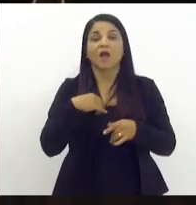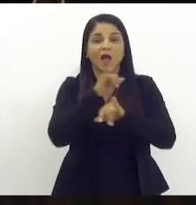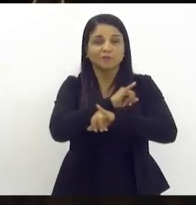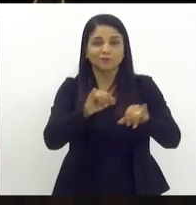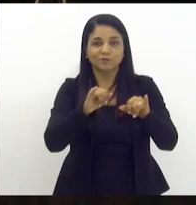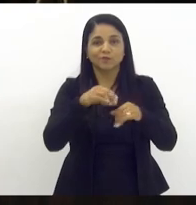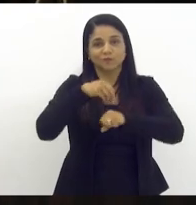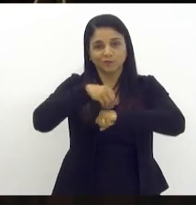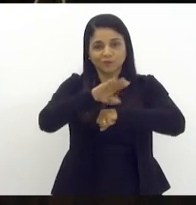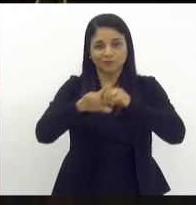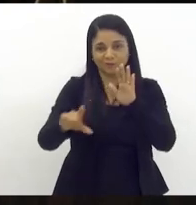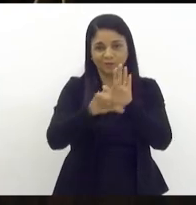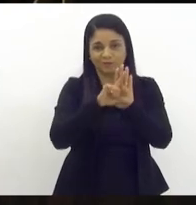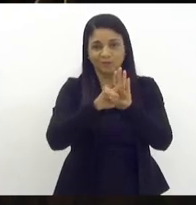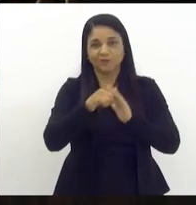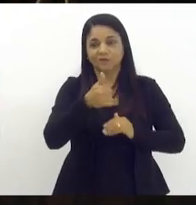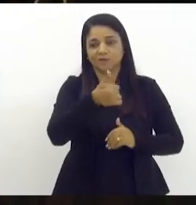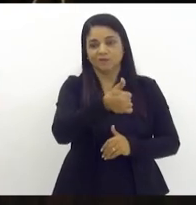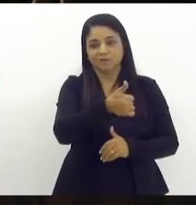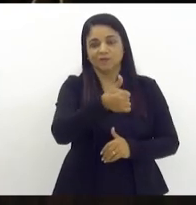Anuncio, indicação legislativa número